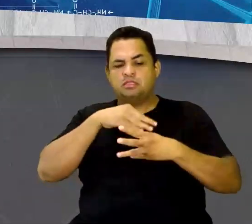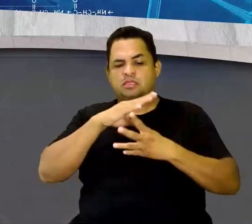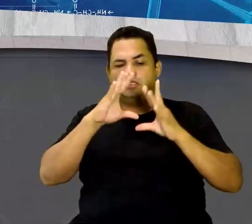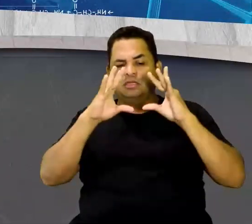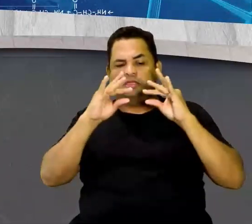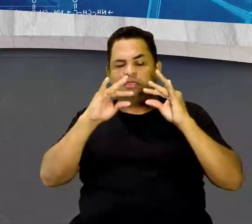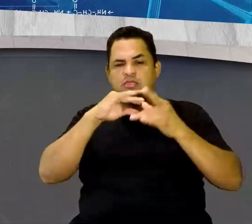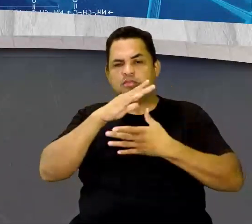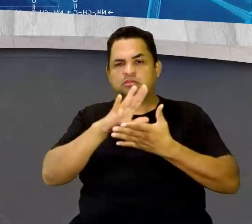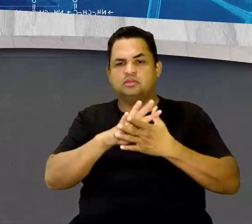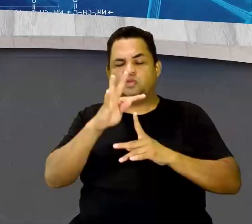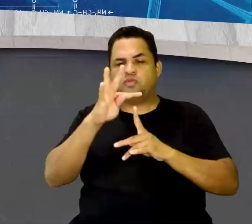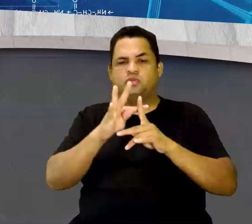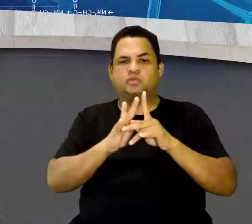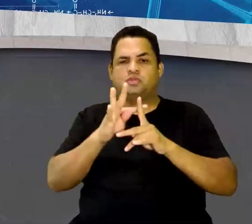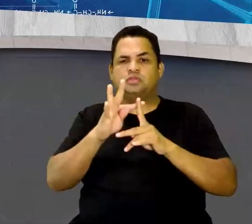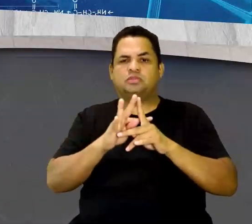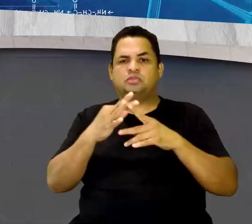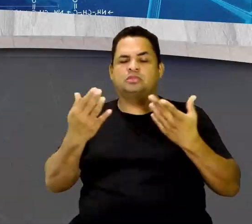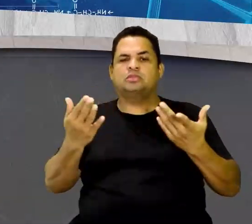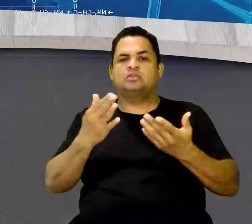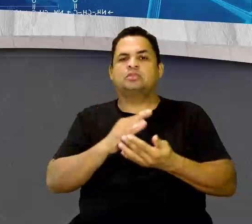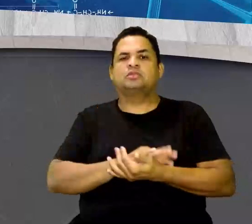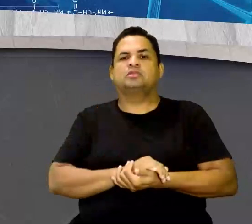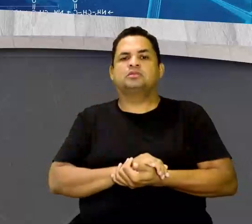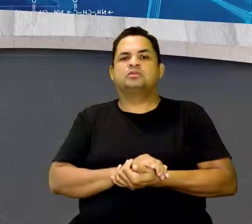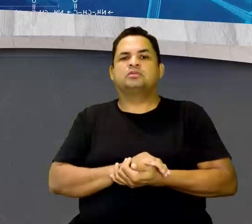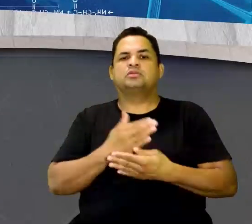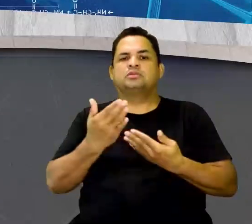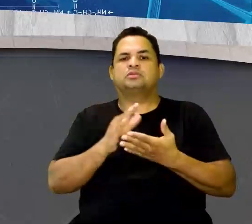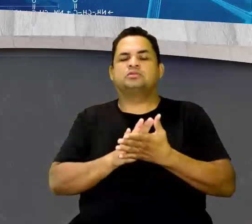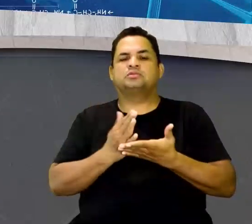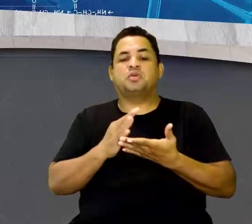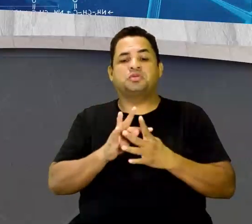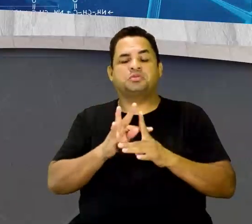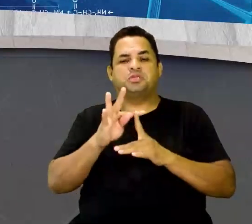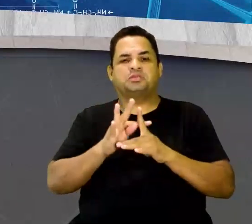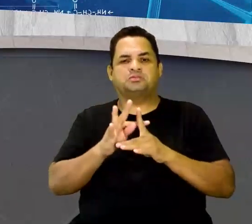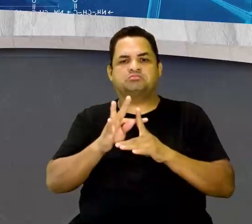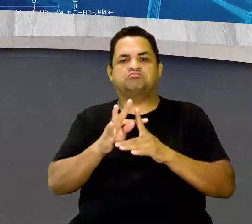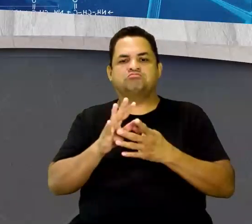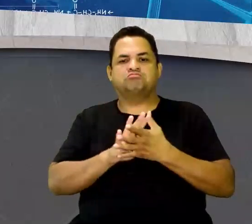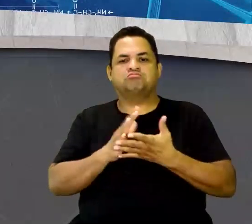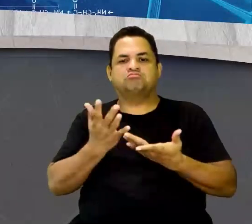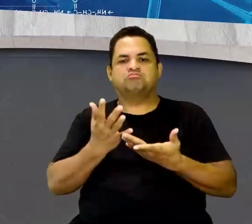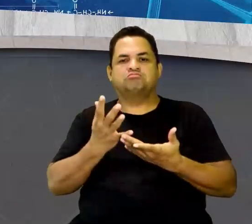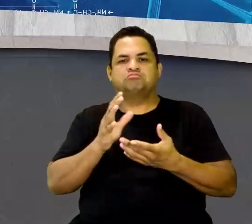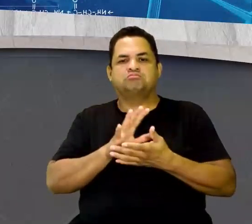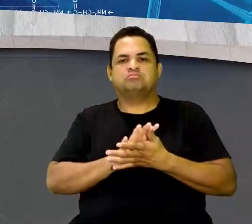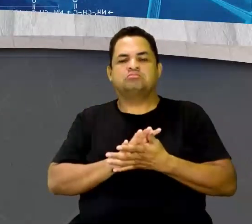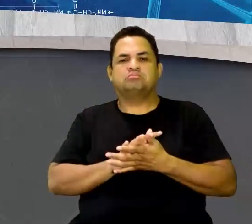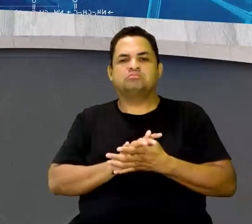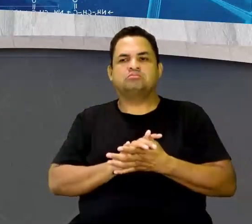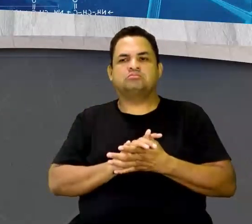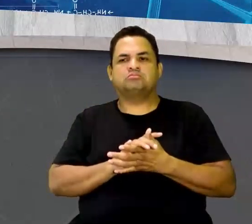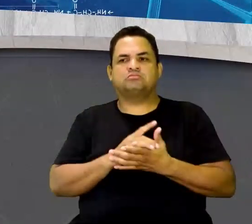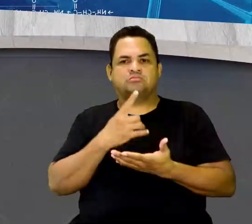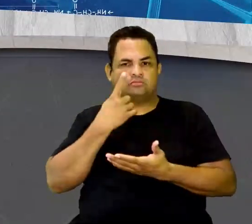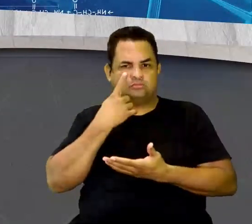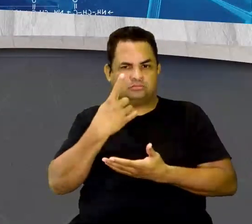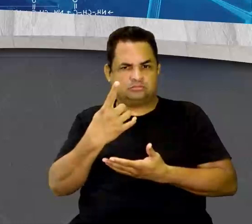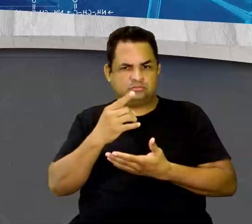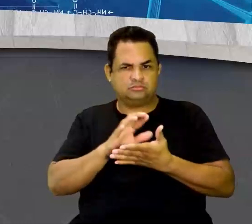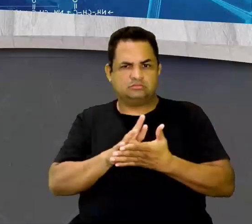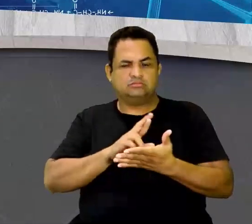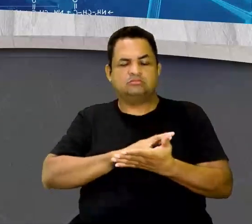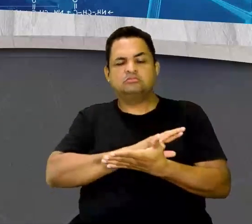temperatura na qual aquela substância está submetida. Não é isso? Então, nós vimos